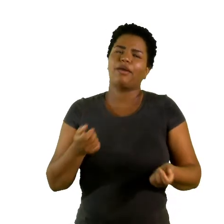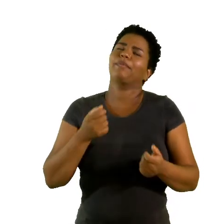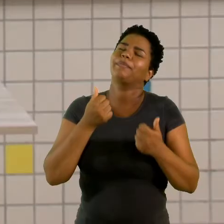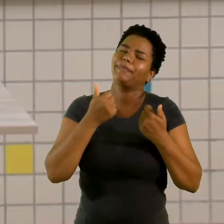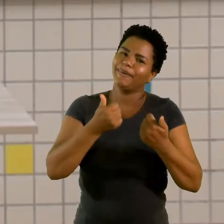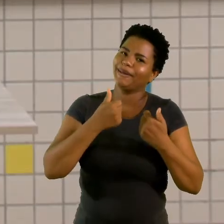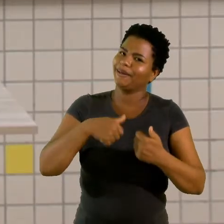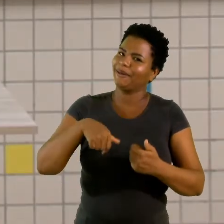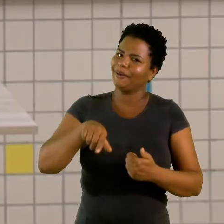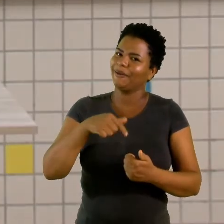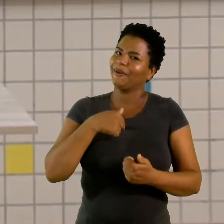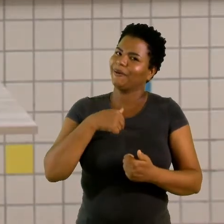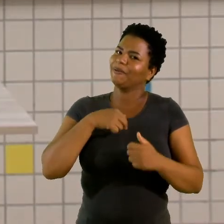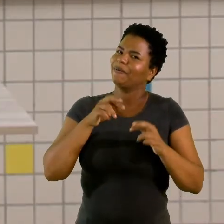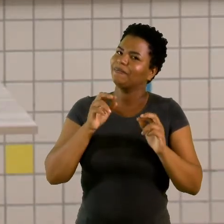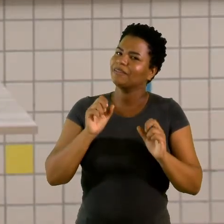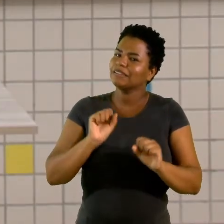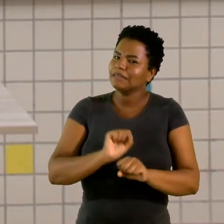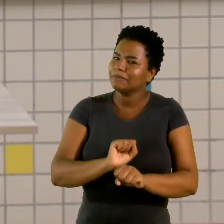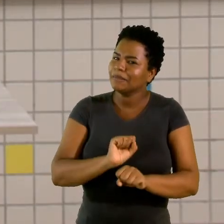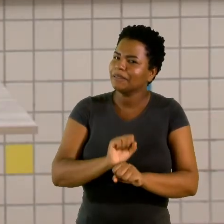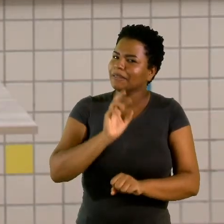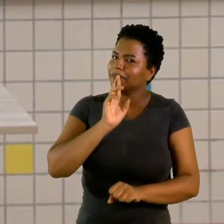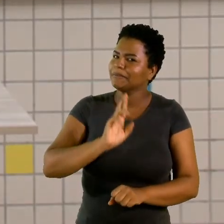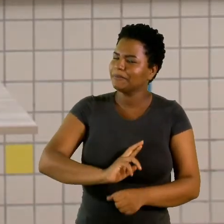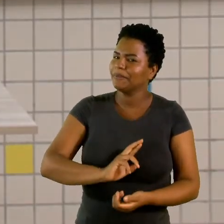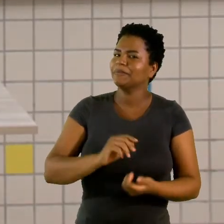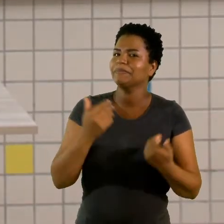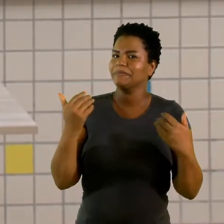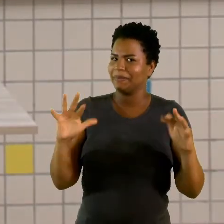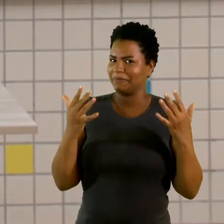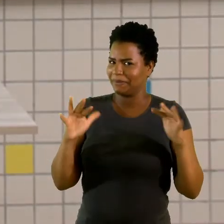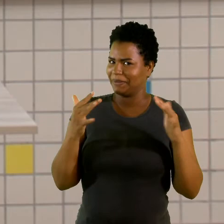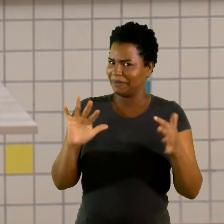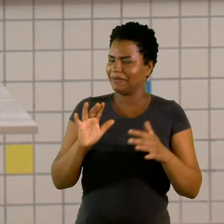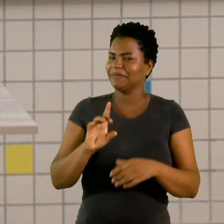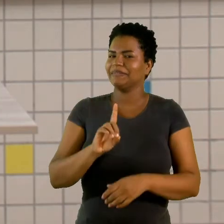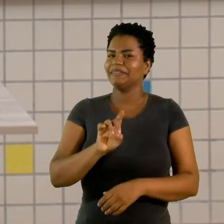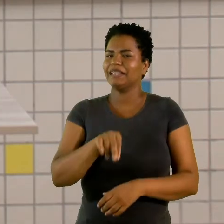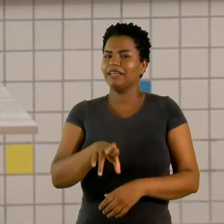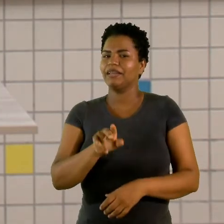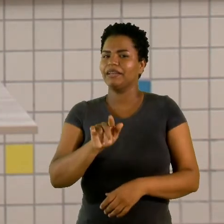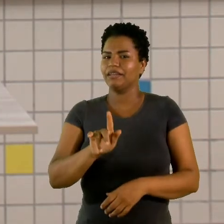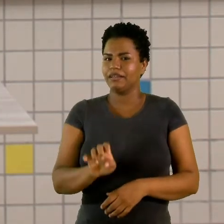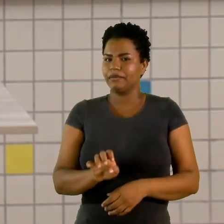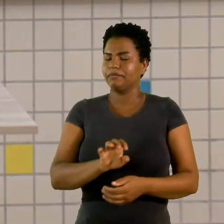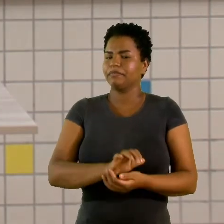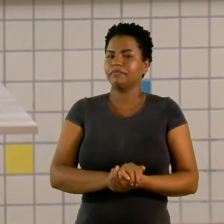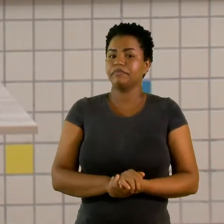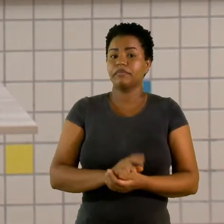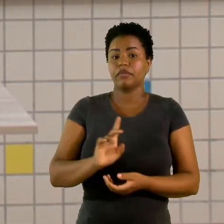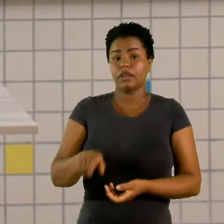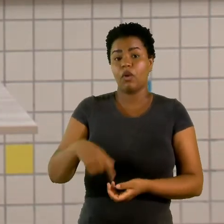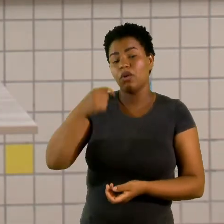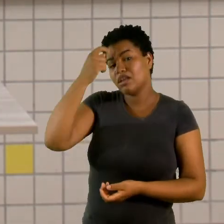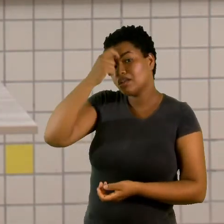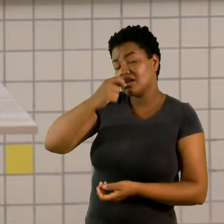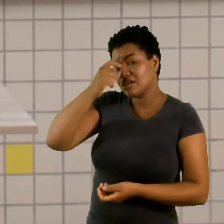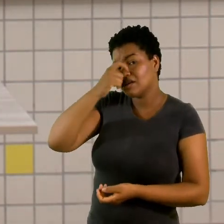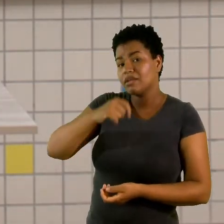resposta. Parabéns, a dengue. Gripe e resfriado são viroses